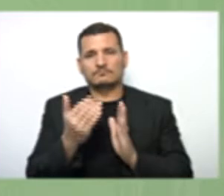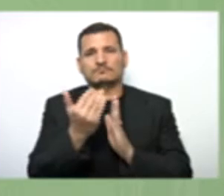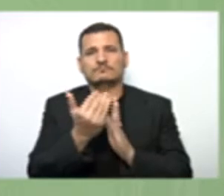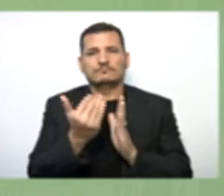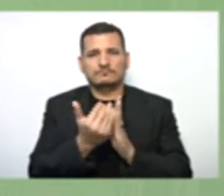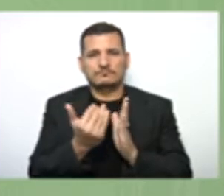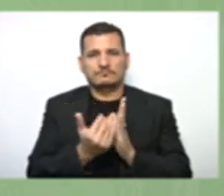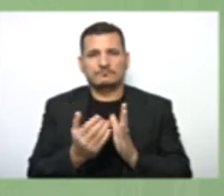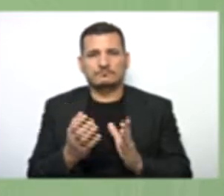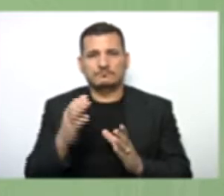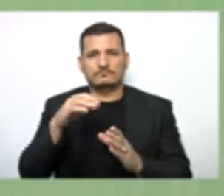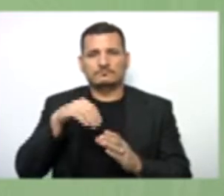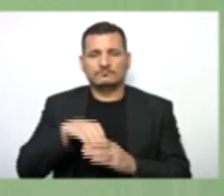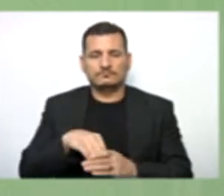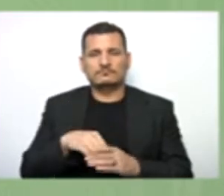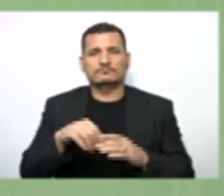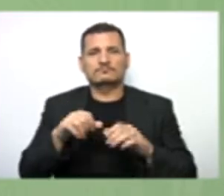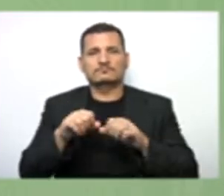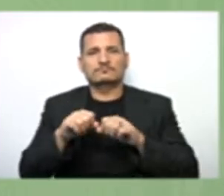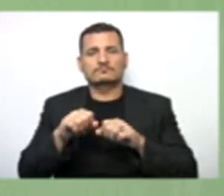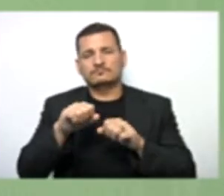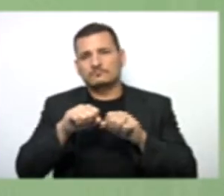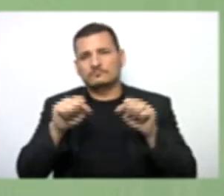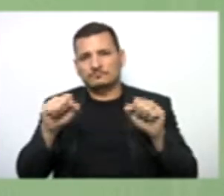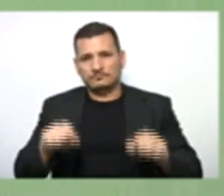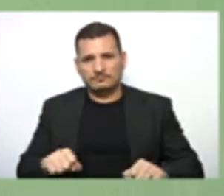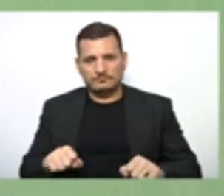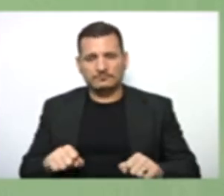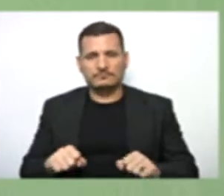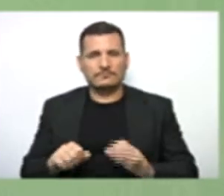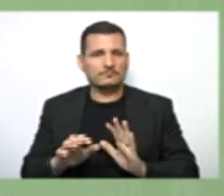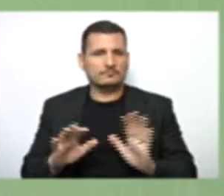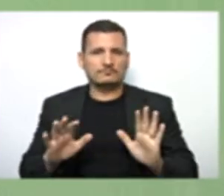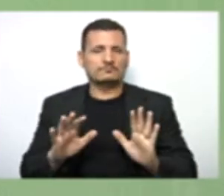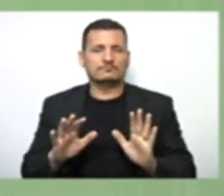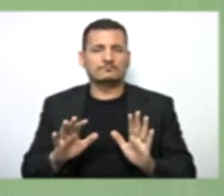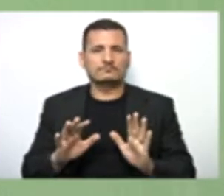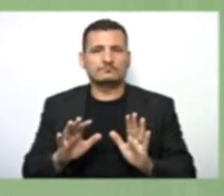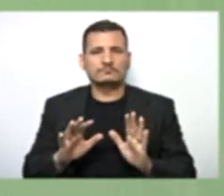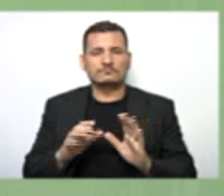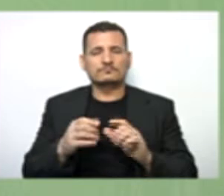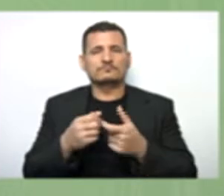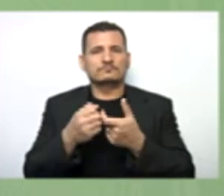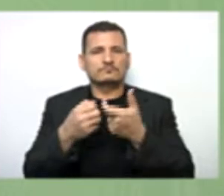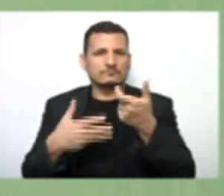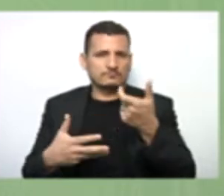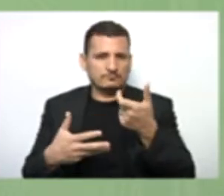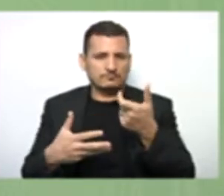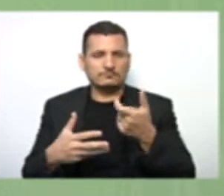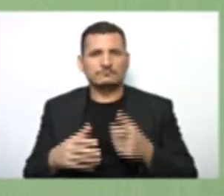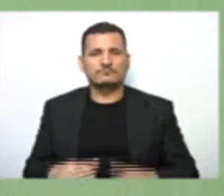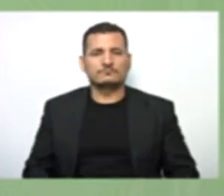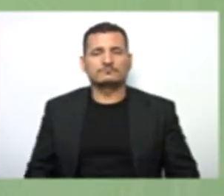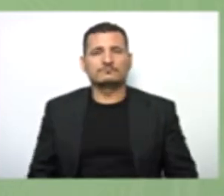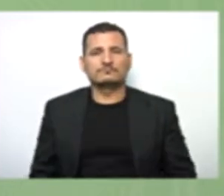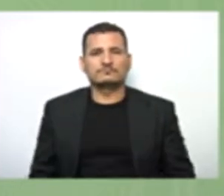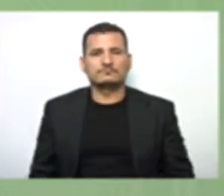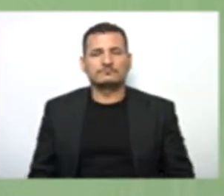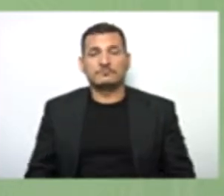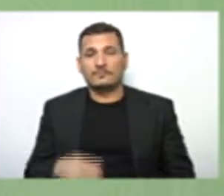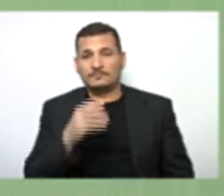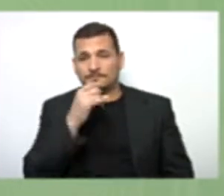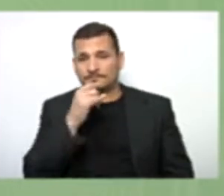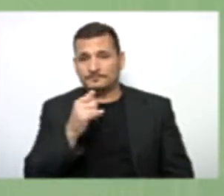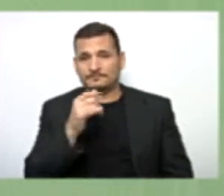em execução, né? Essa é a definição de um processo. Então, se você tem aí o seu